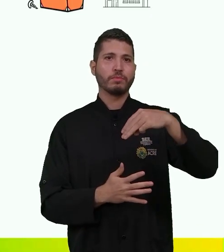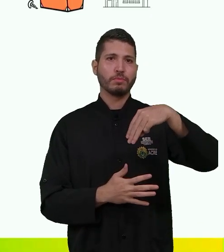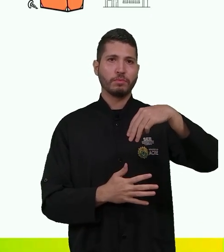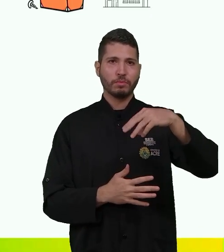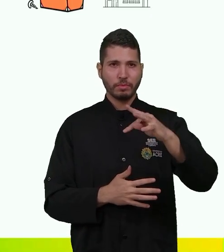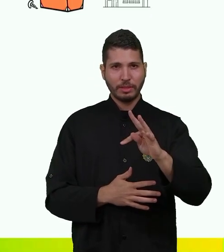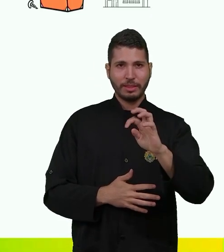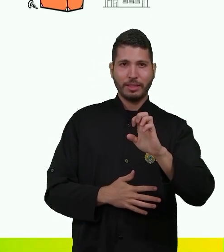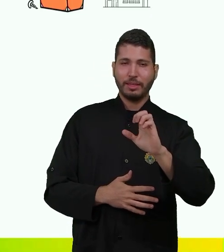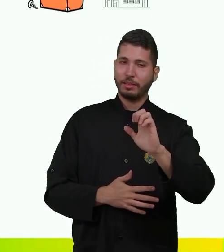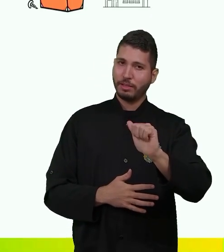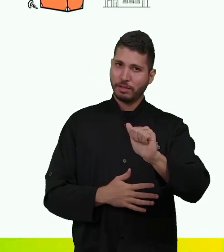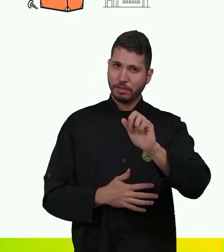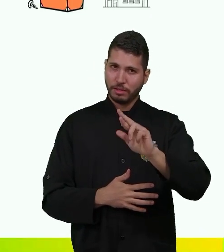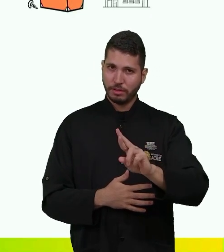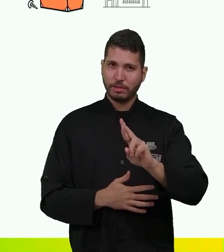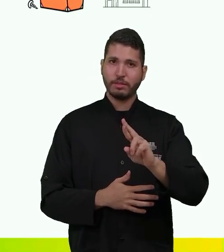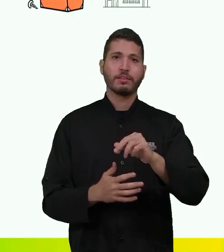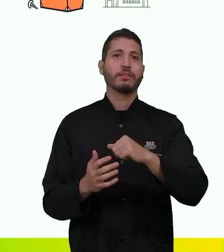a vapor.